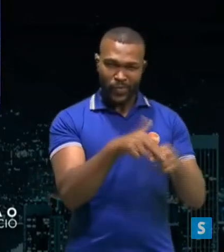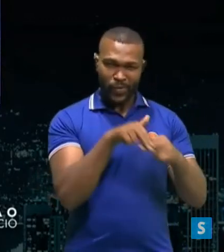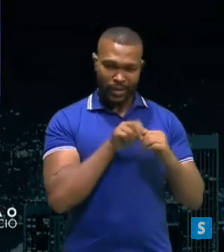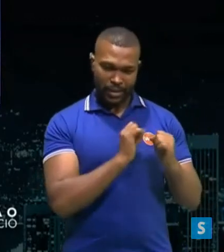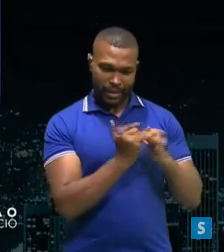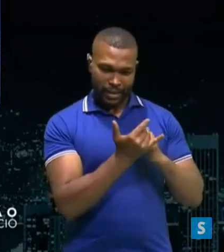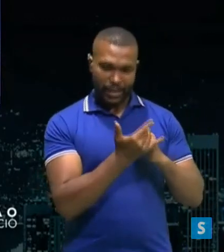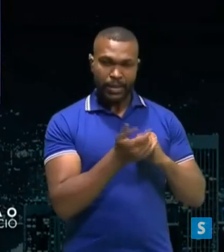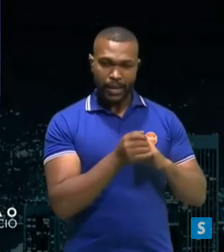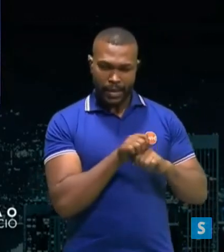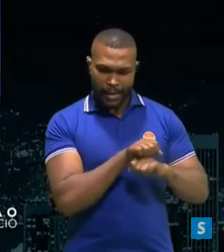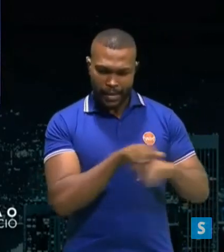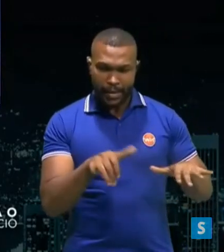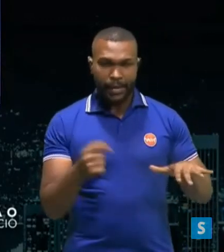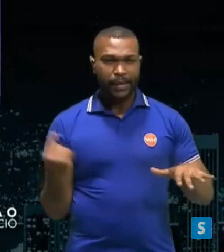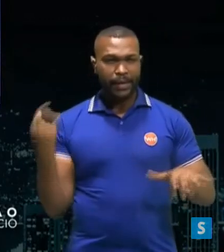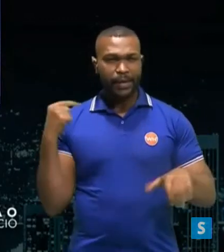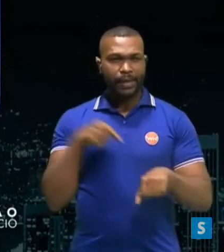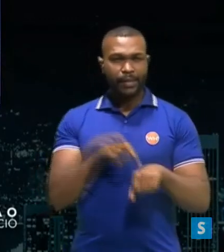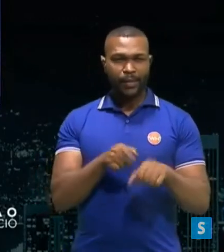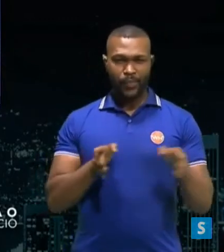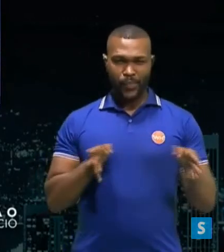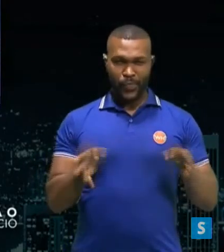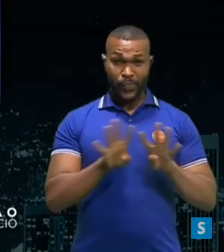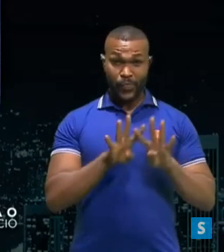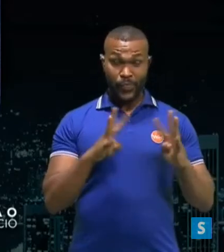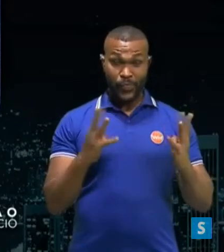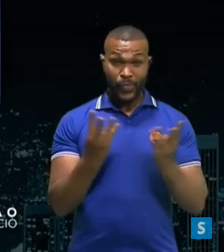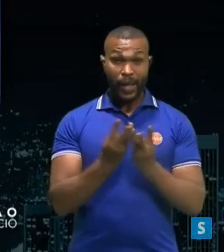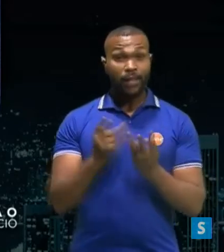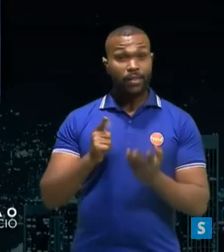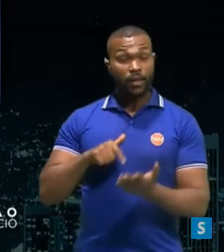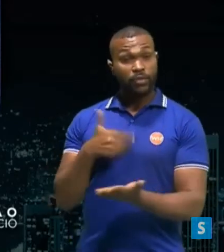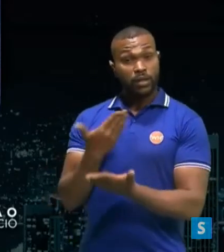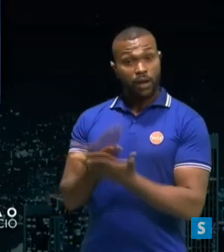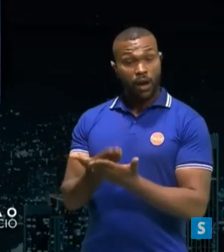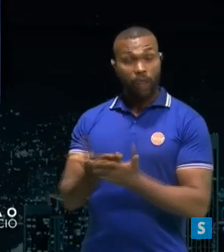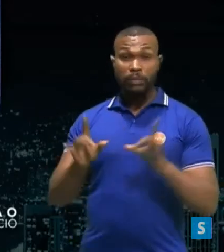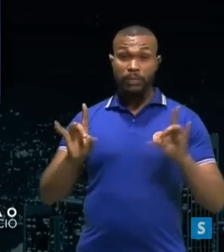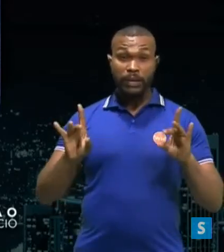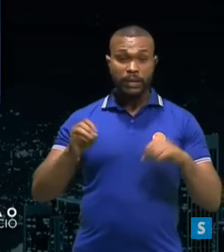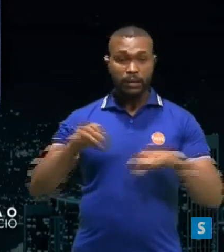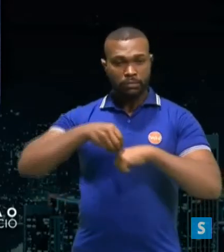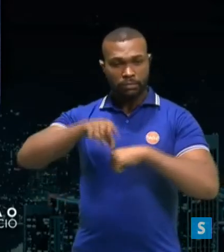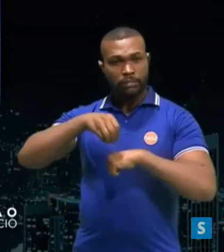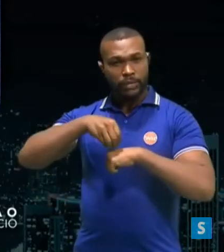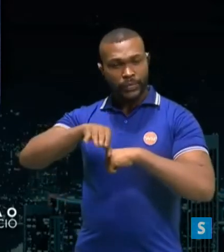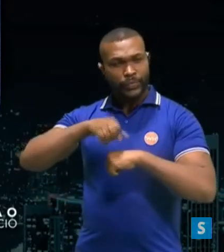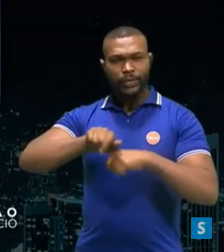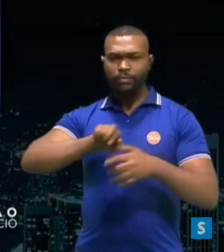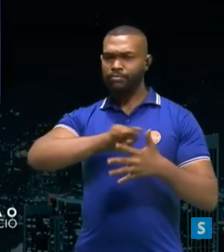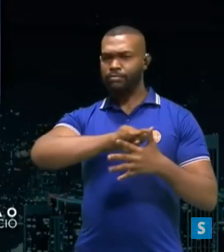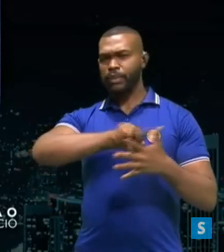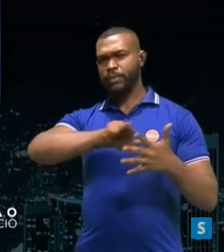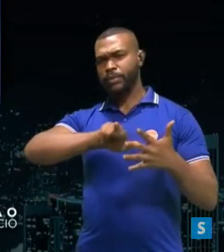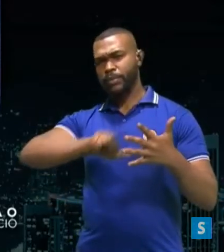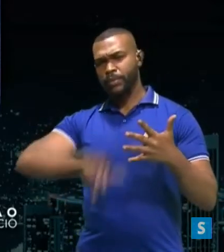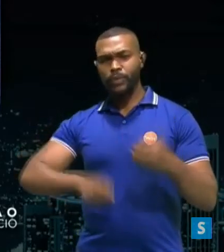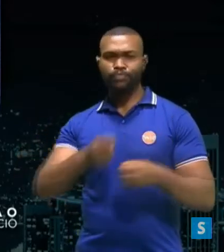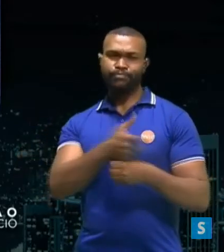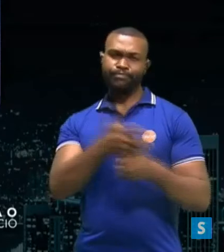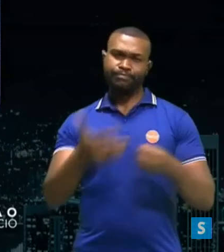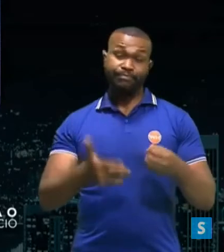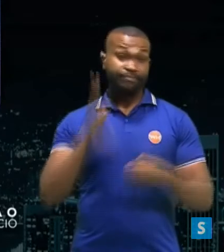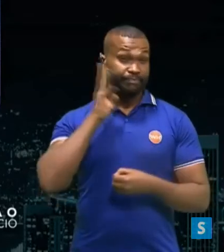pandemia né todas as ao longo dessa quarentena mais diversas aulas exclusivas mentor ias a enfim muito conteúdo